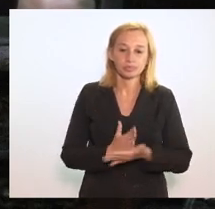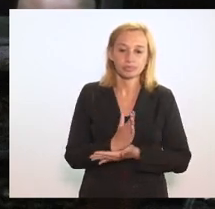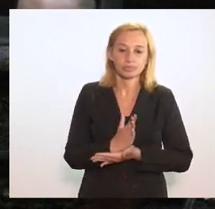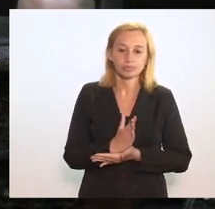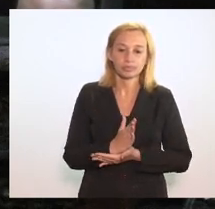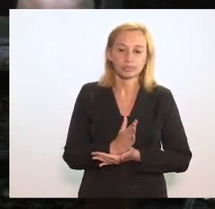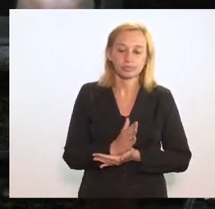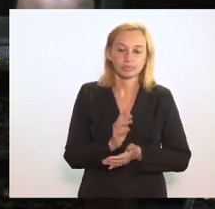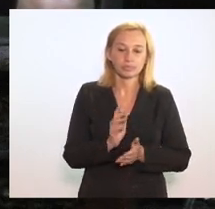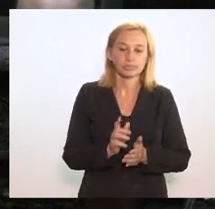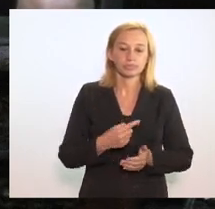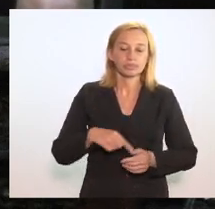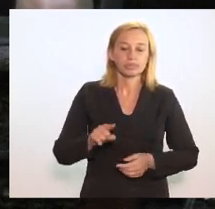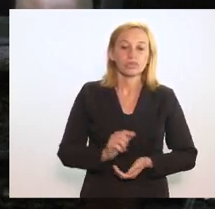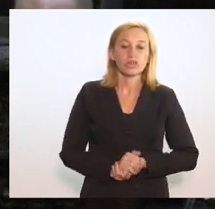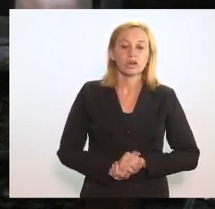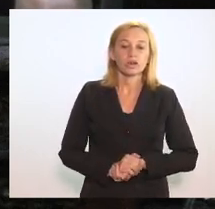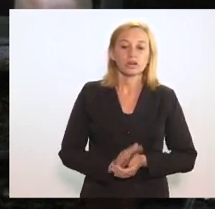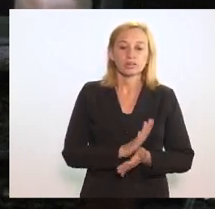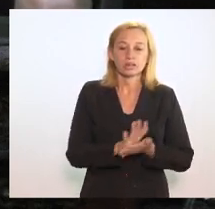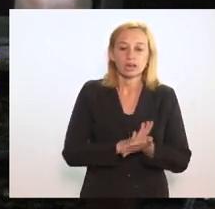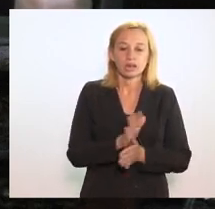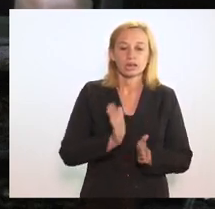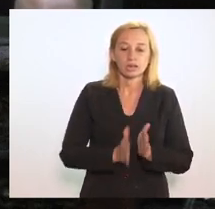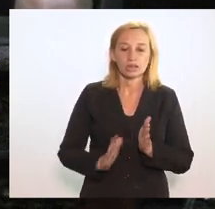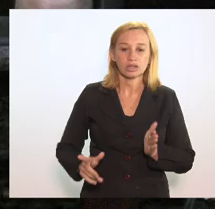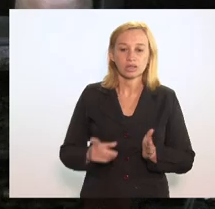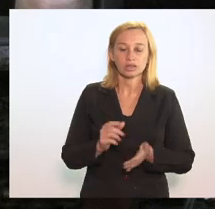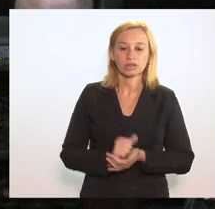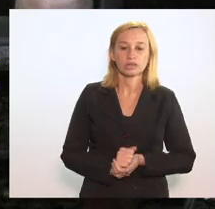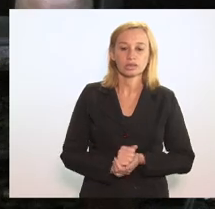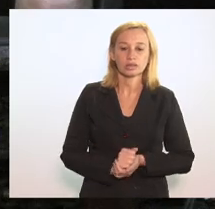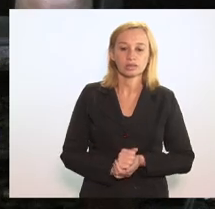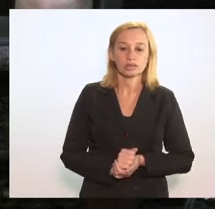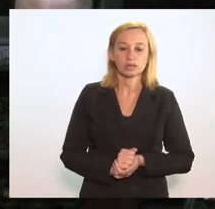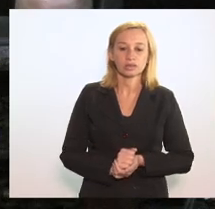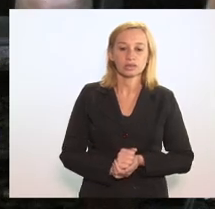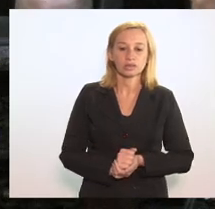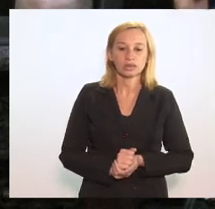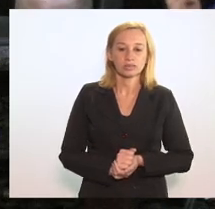estão aprovado, vai autógrafo. Nada mais a tratar na ordem do dia.